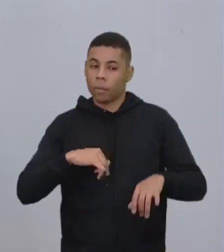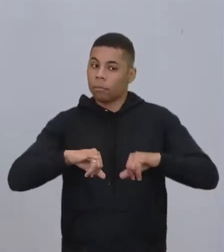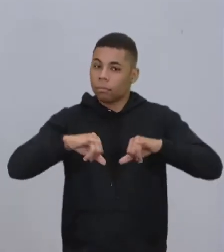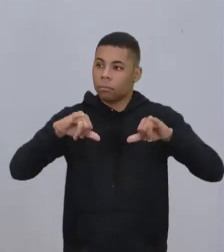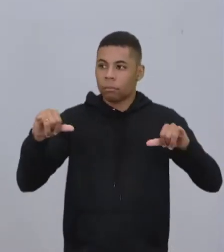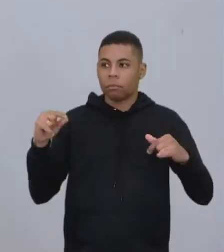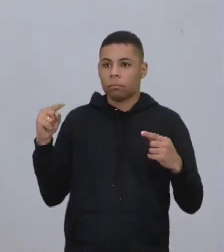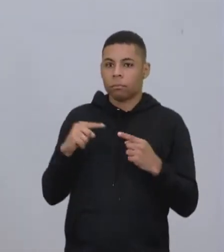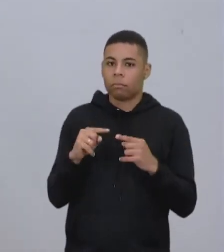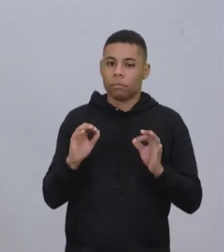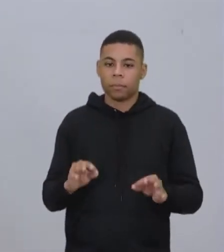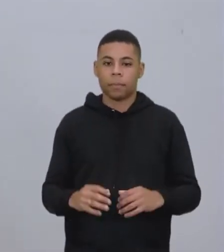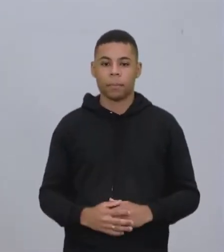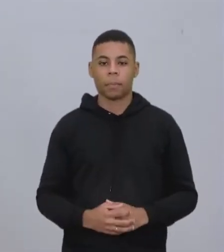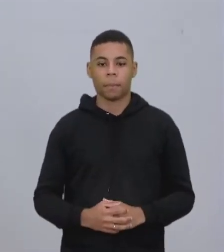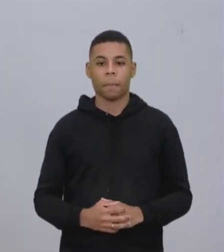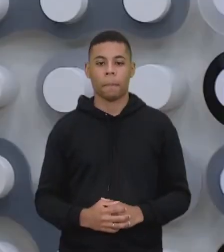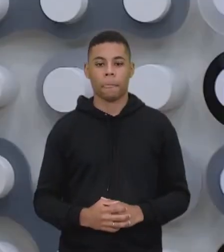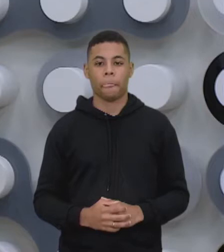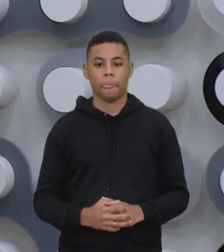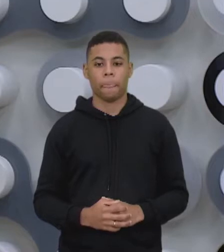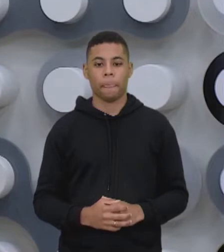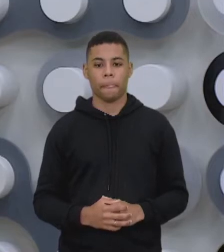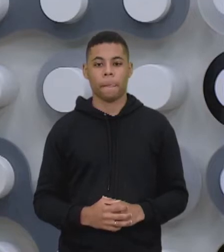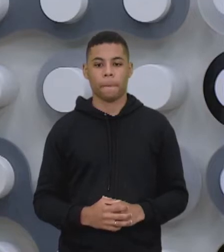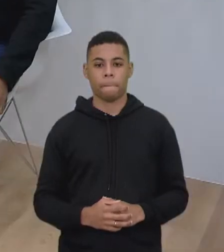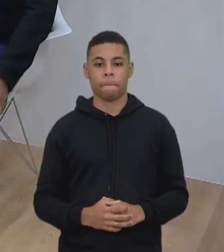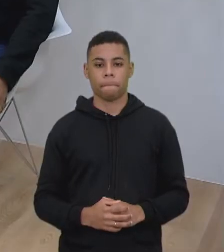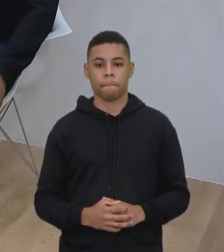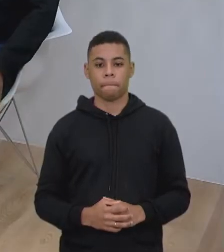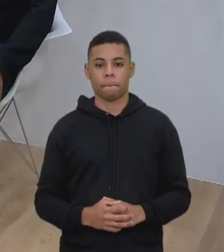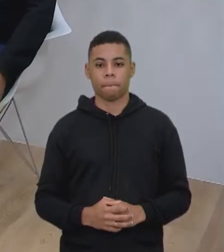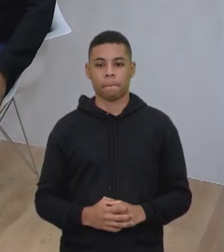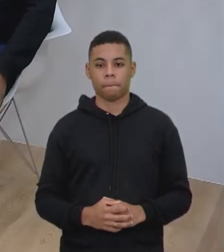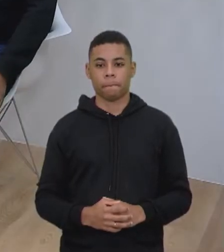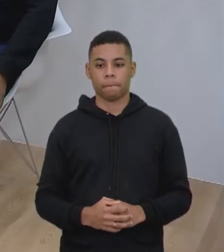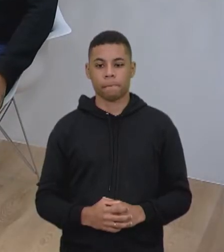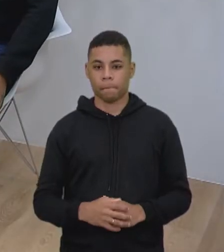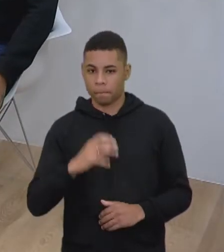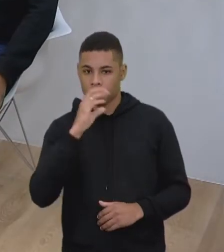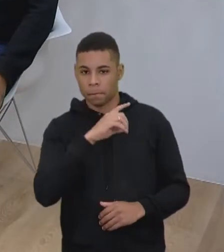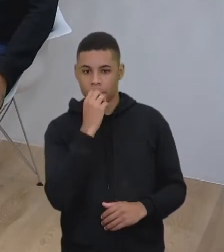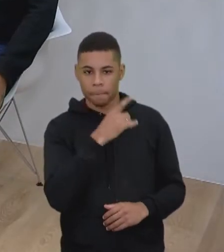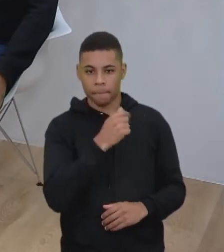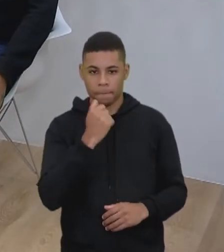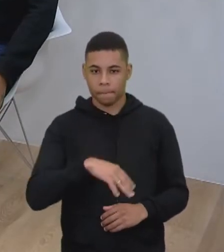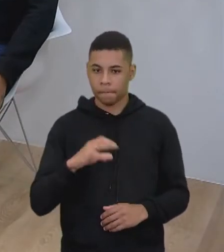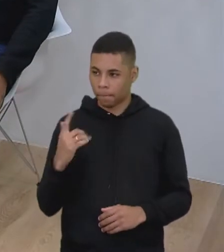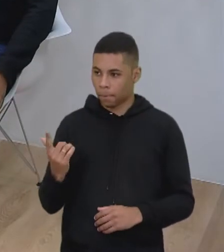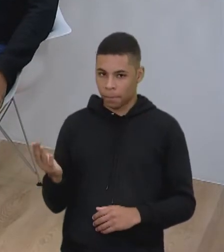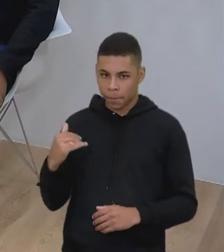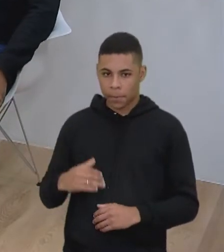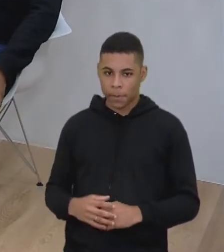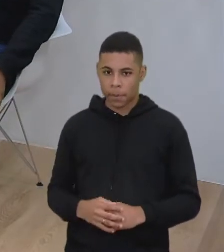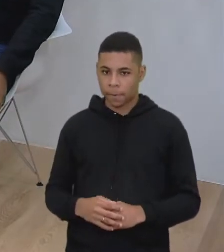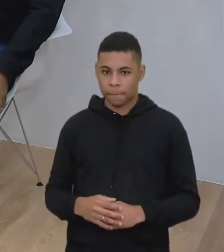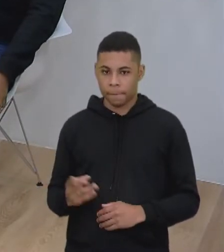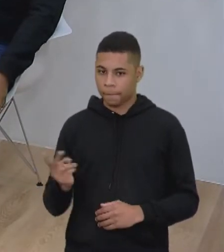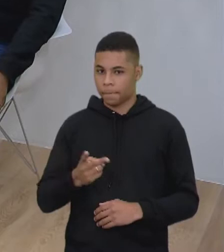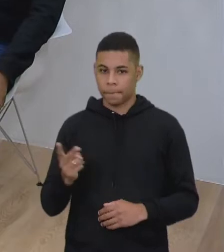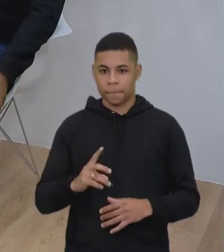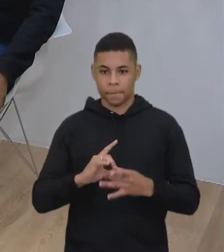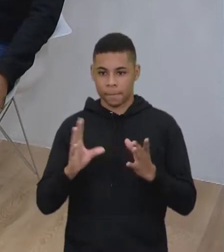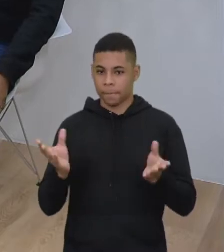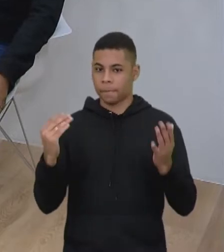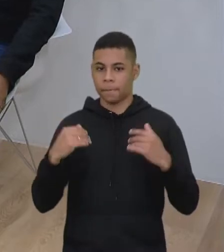do mundo aí midiático. Quando a gente interessante, fala, né, o que ele falou. Eu só quero falar uma coisa em cima do que o... a voz hoje é com vocês, acho maravilhoso. O Josélio trouxe